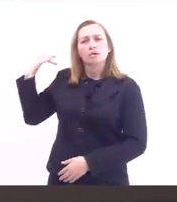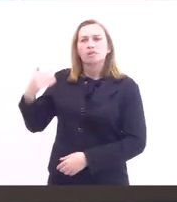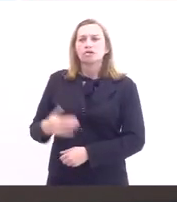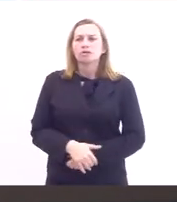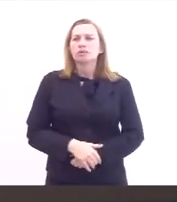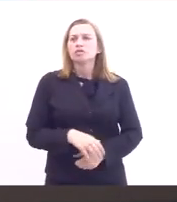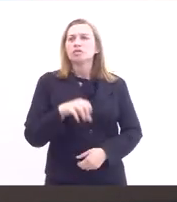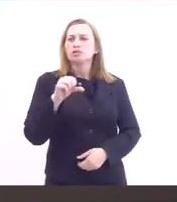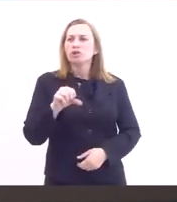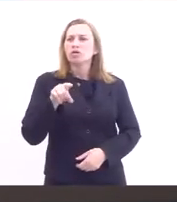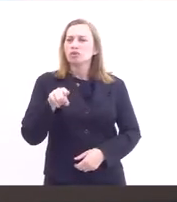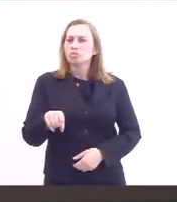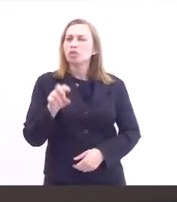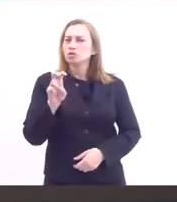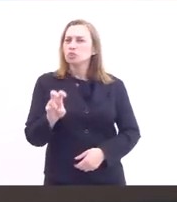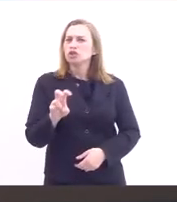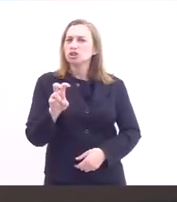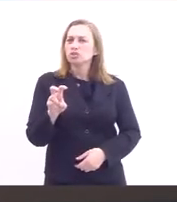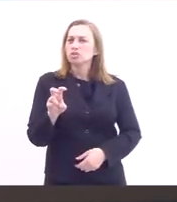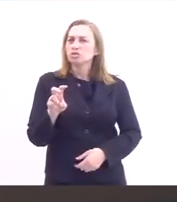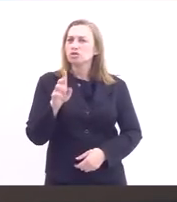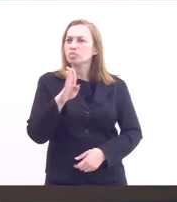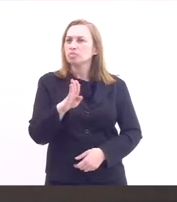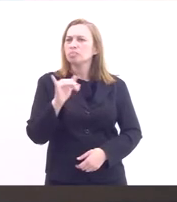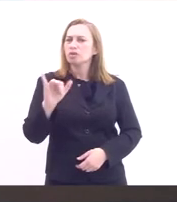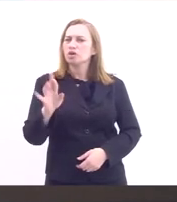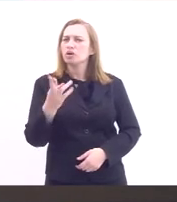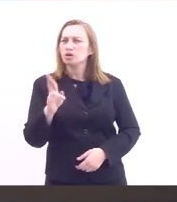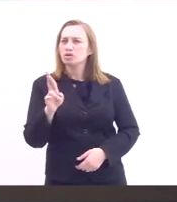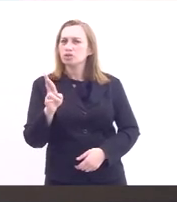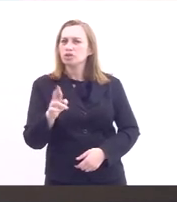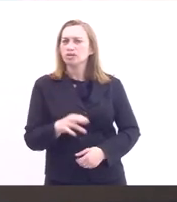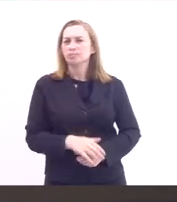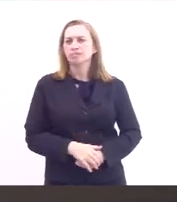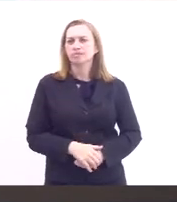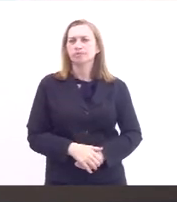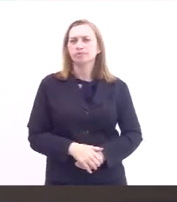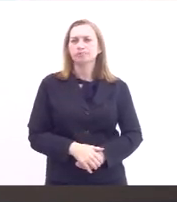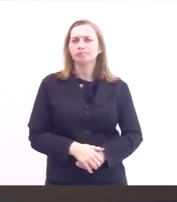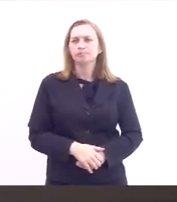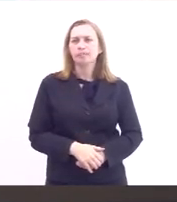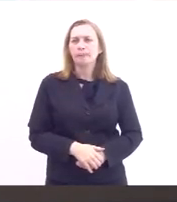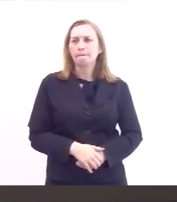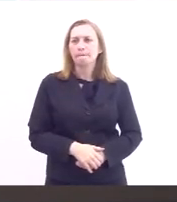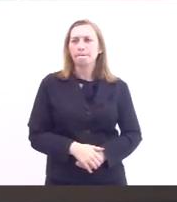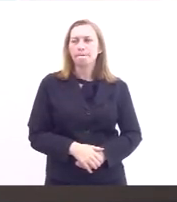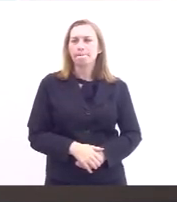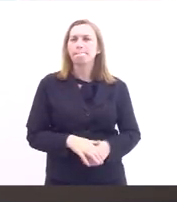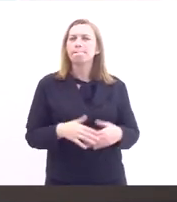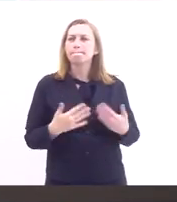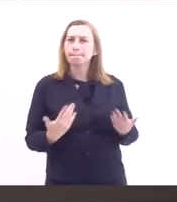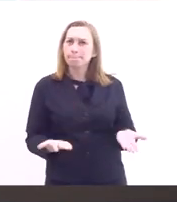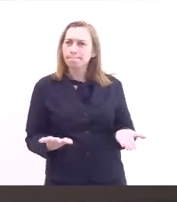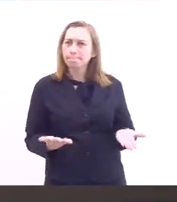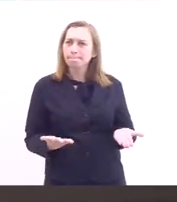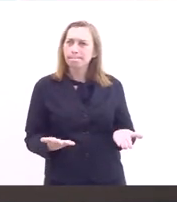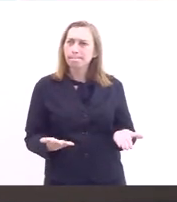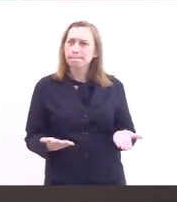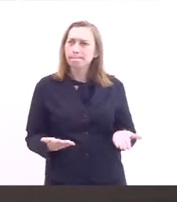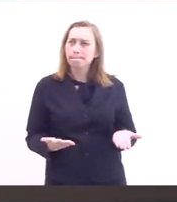era 9,5 bilhões de reais. Né? Então, a gente fica...